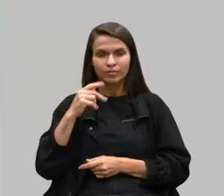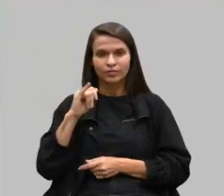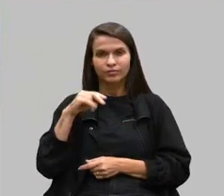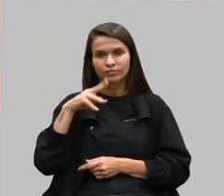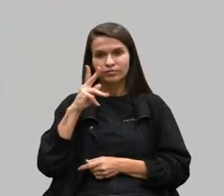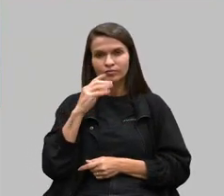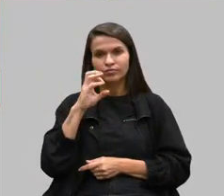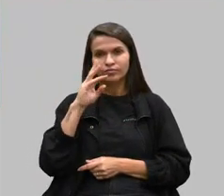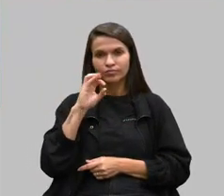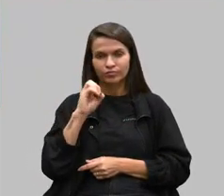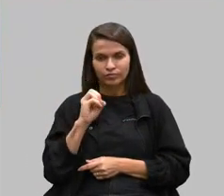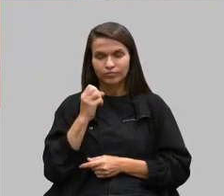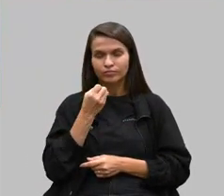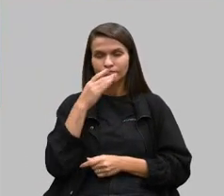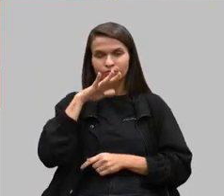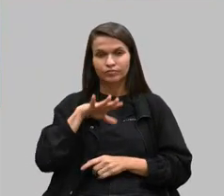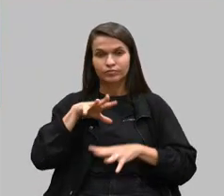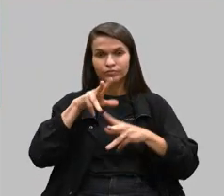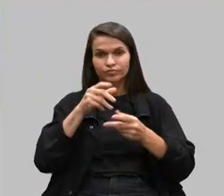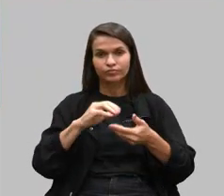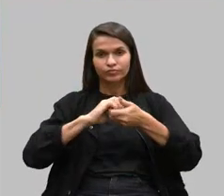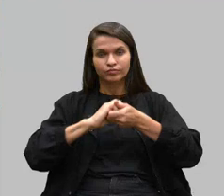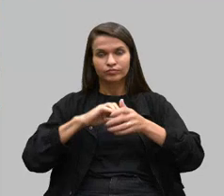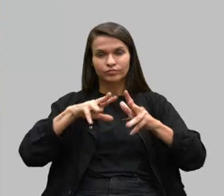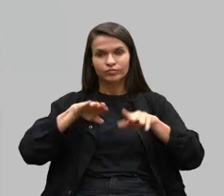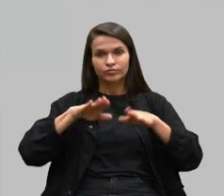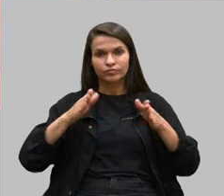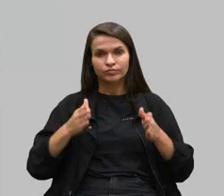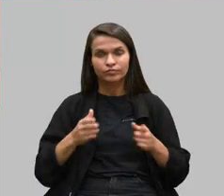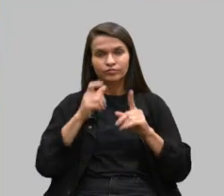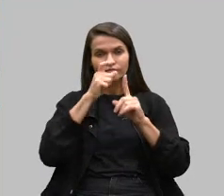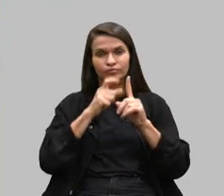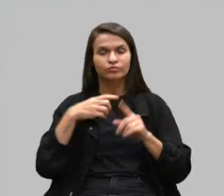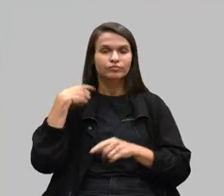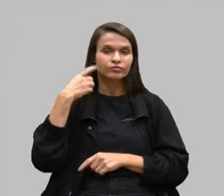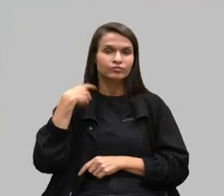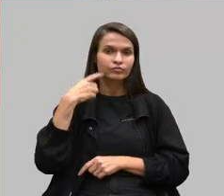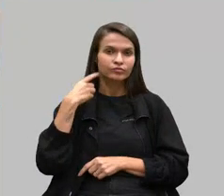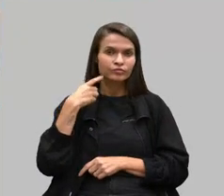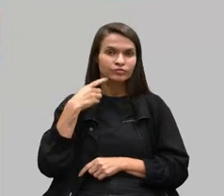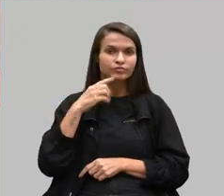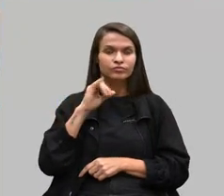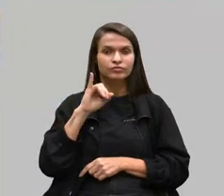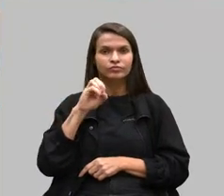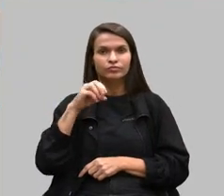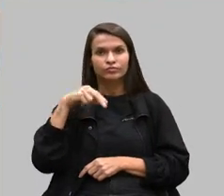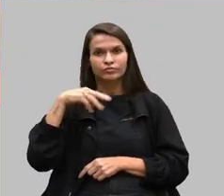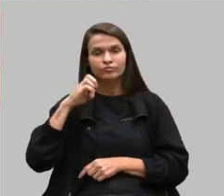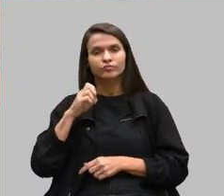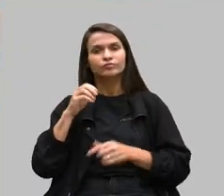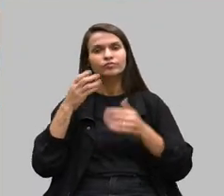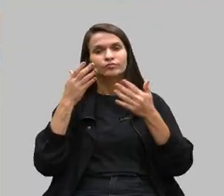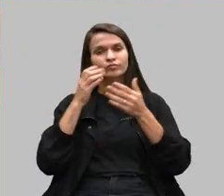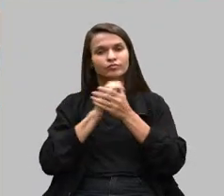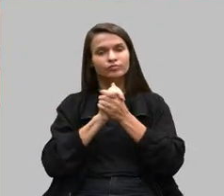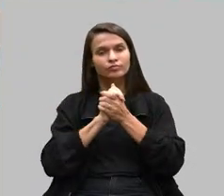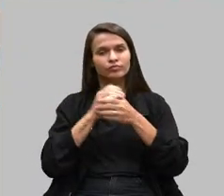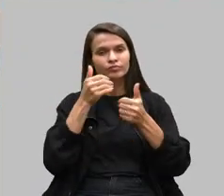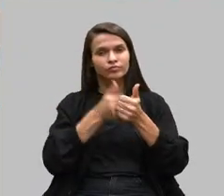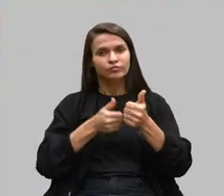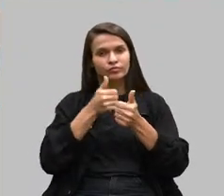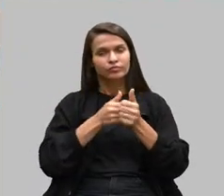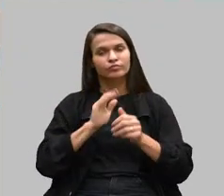Boa tarde a todos cumprimento toda a mesa na pessoa da deputada ion Pinheiro parabéns pela sua luta eu já Participei de